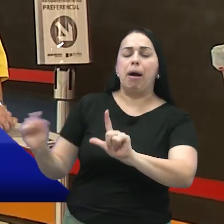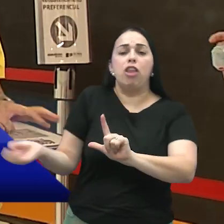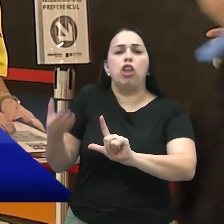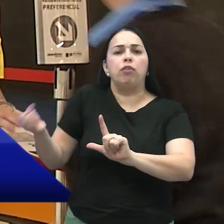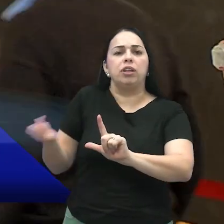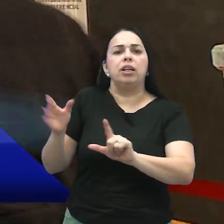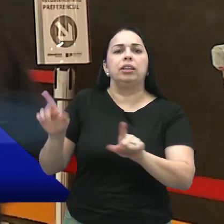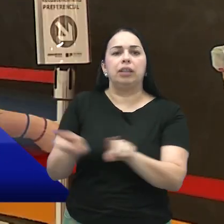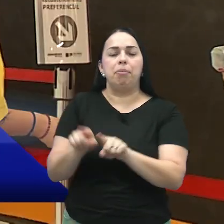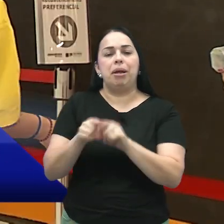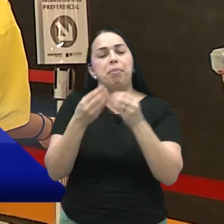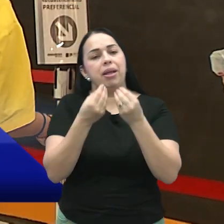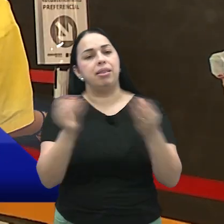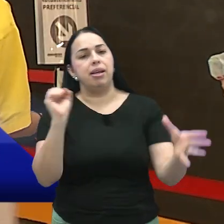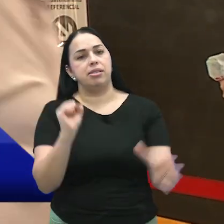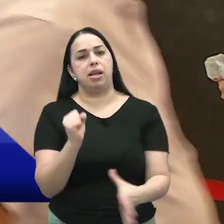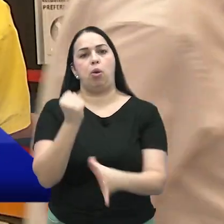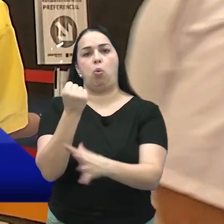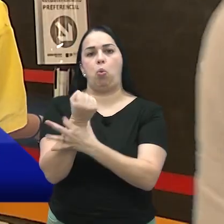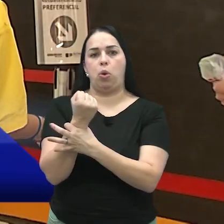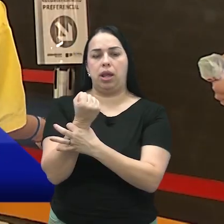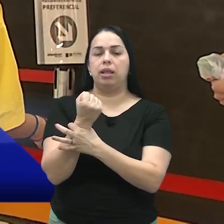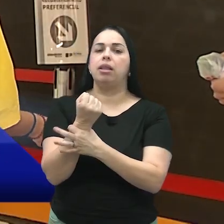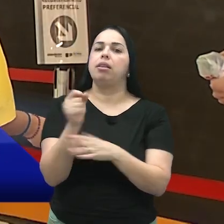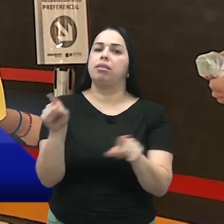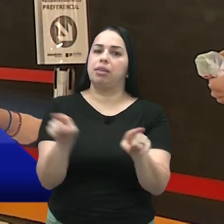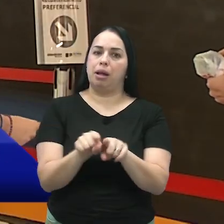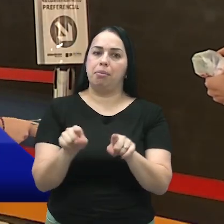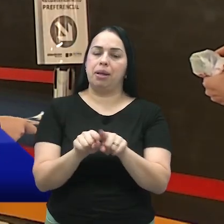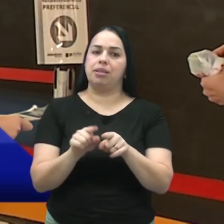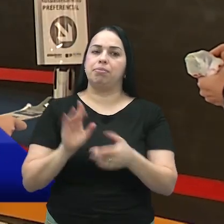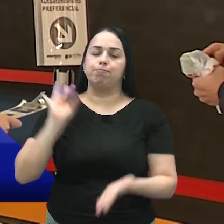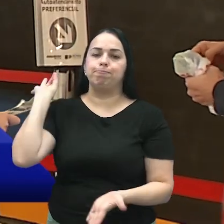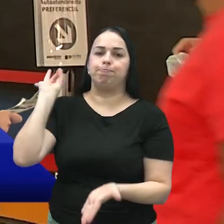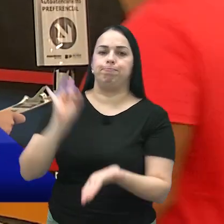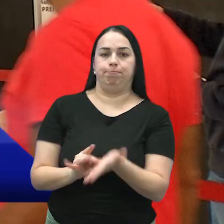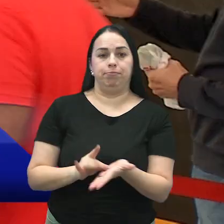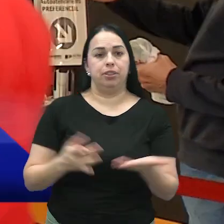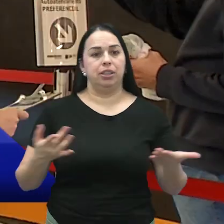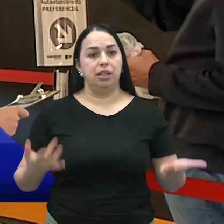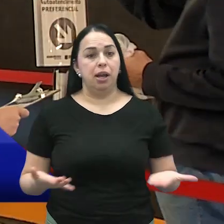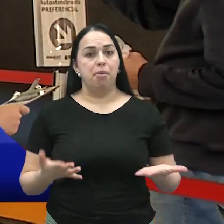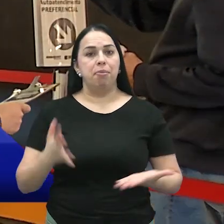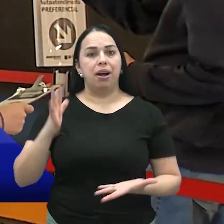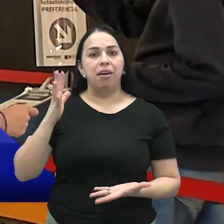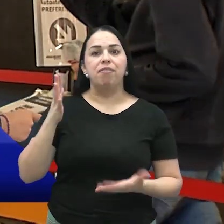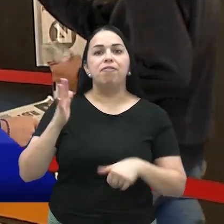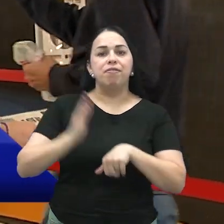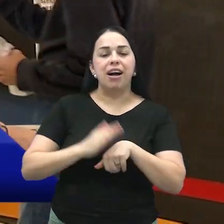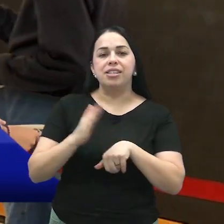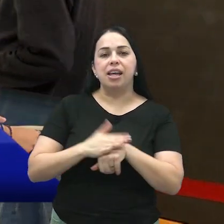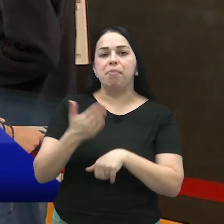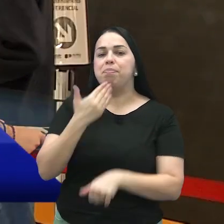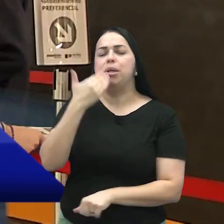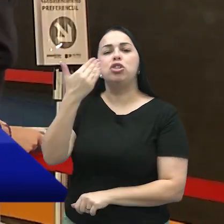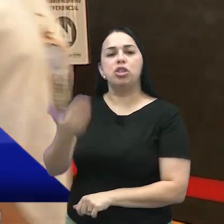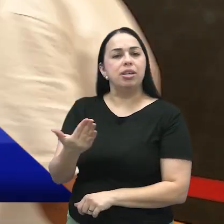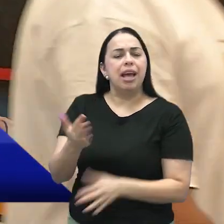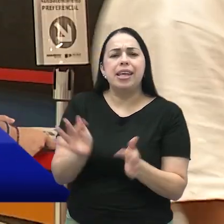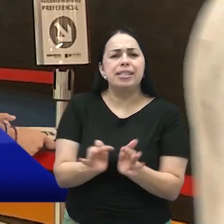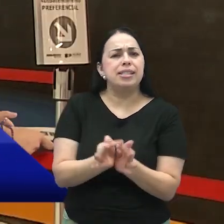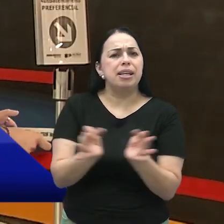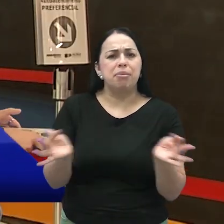e também trazer mais segurança e, ao mesmo tempo, transparência. E para poder fazer essa solicitação é